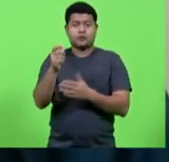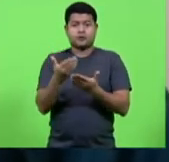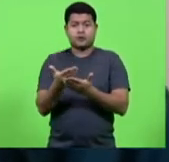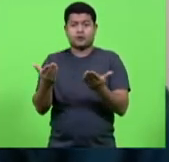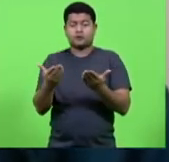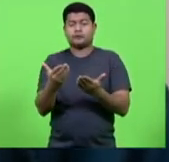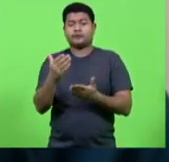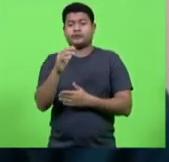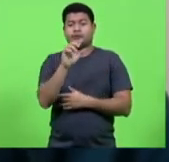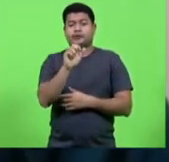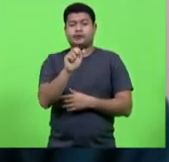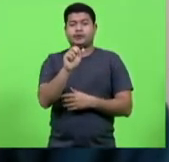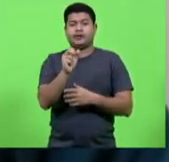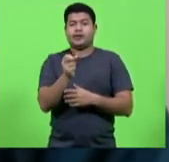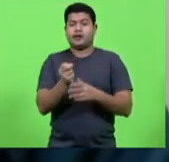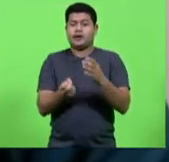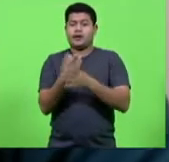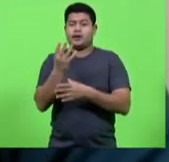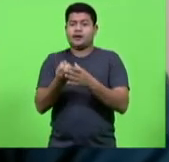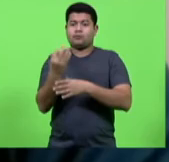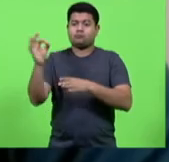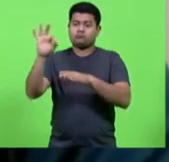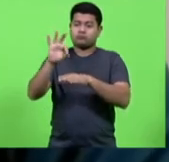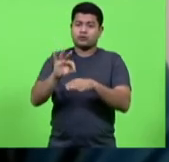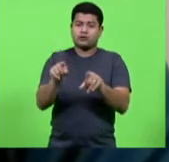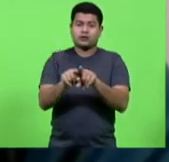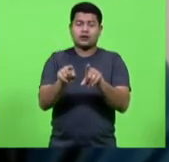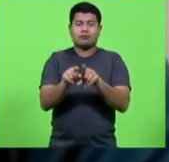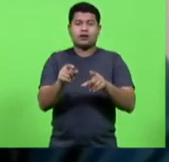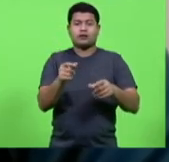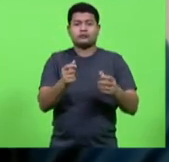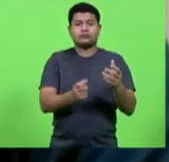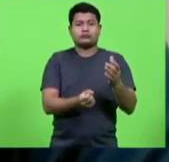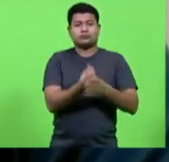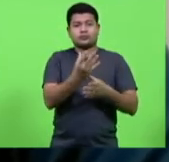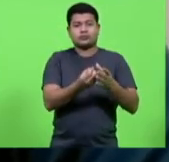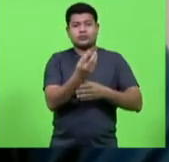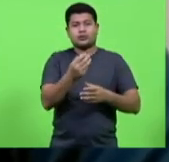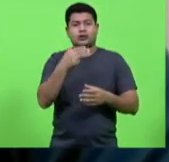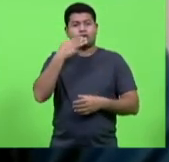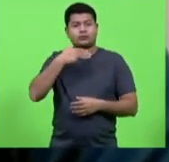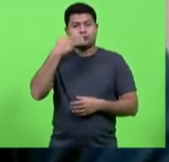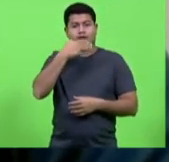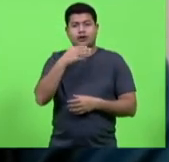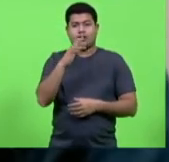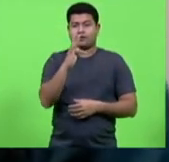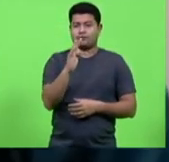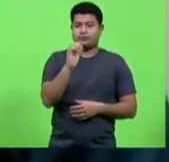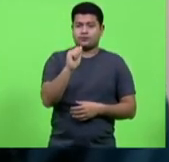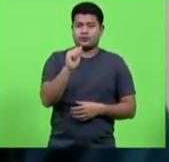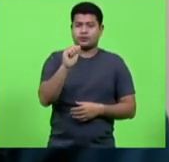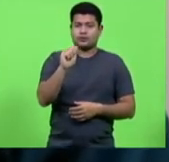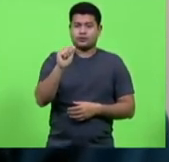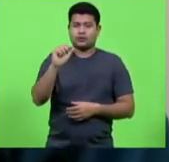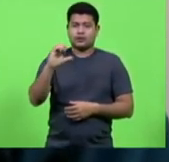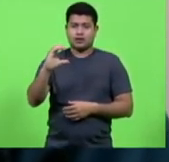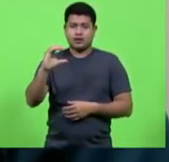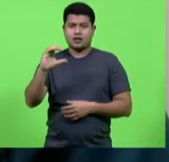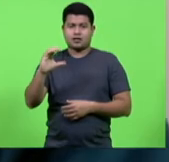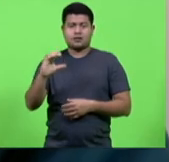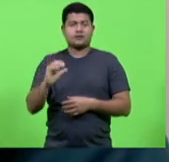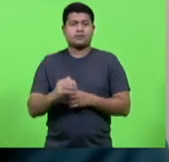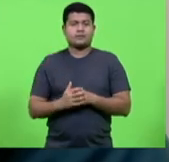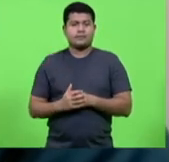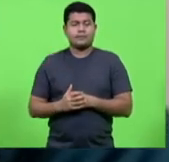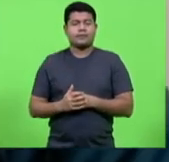e Meliponicultores de Santa Catarina, a FAASC, e junto com ela,